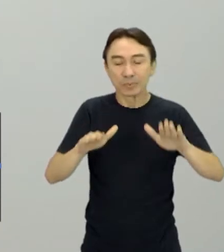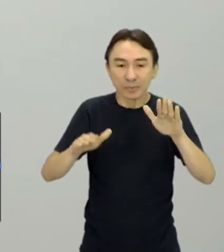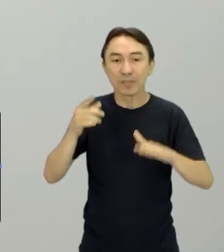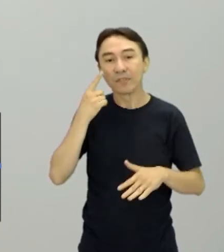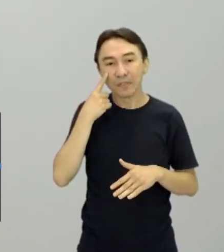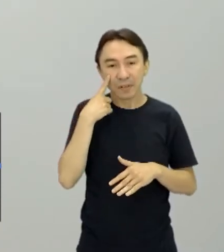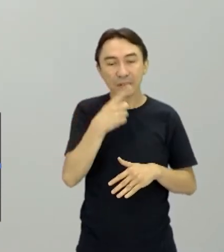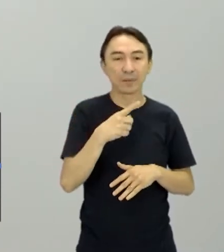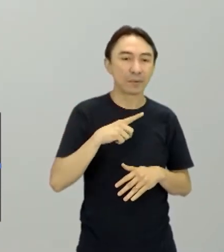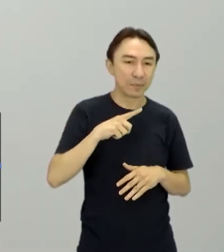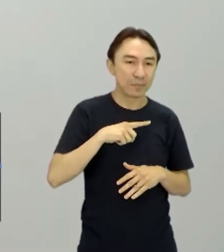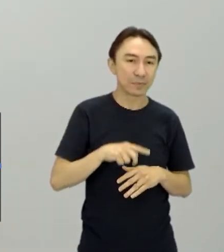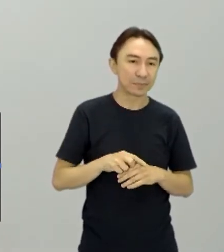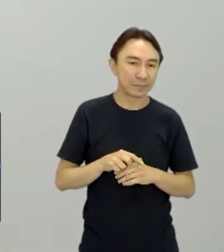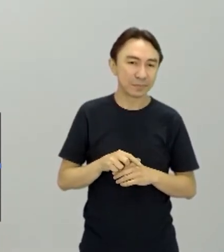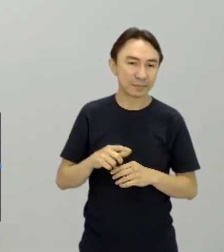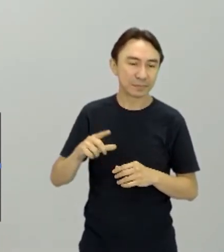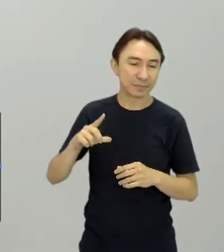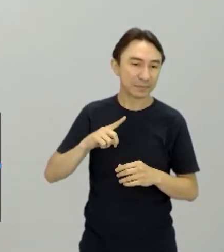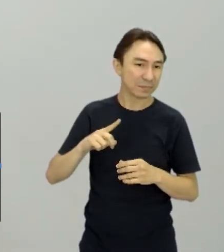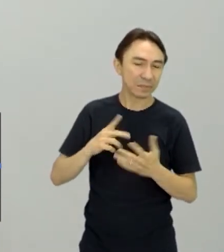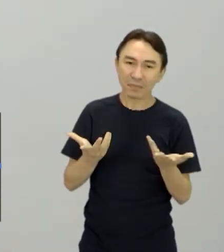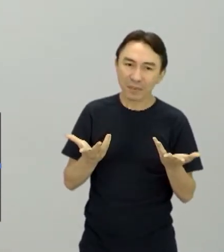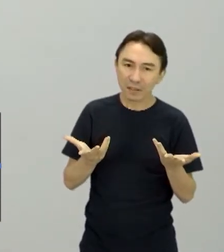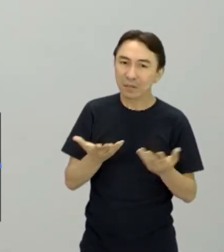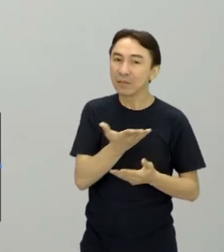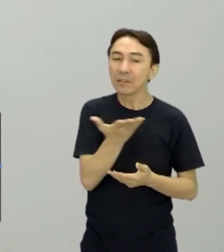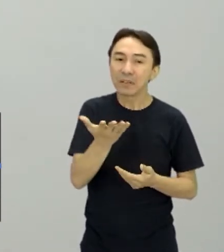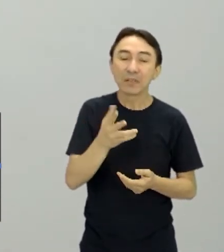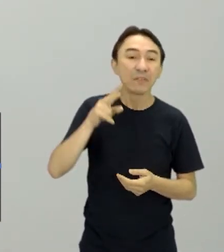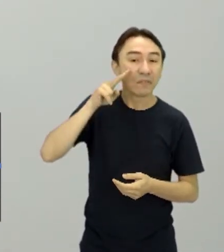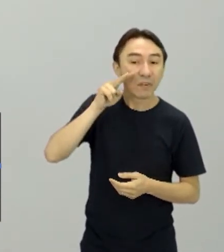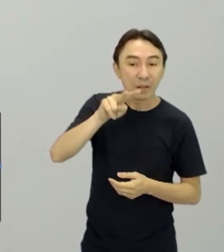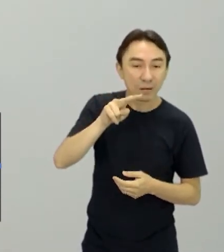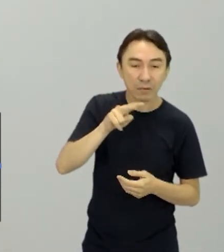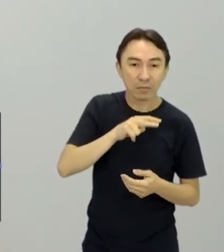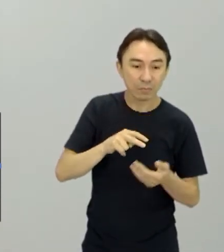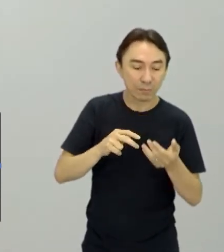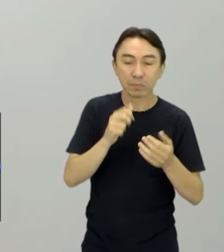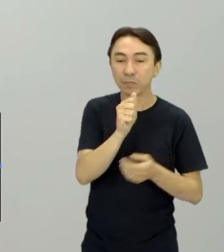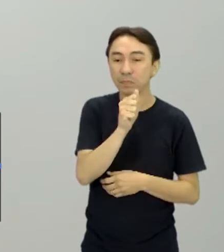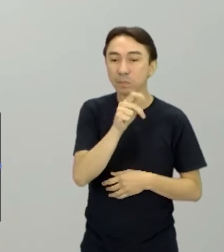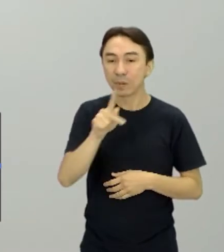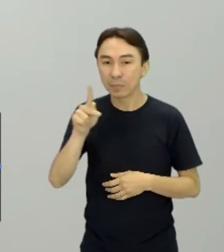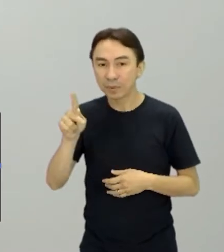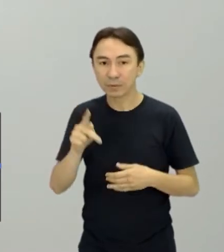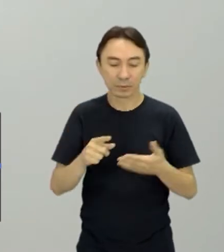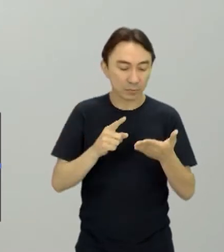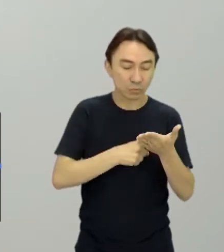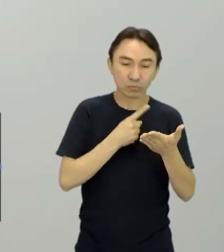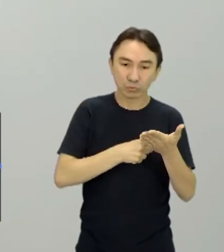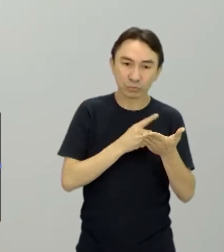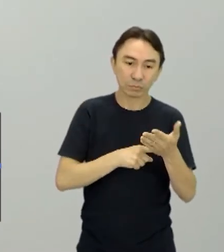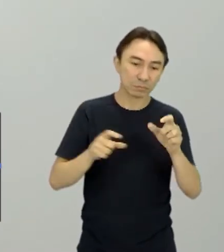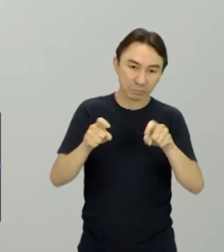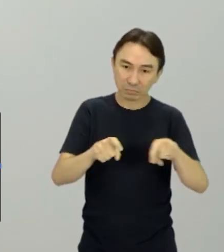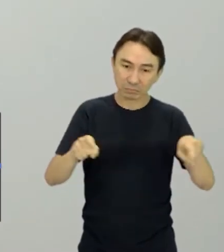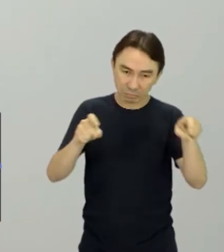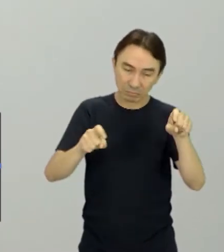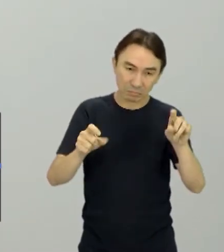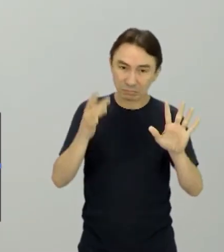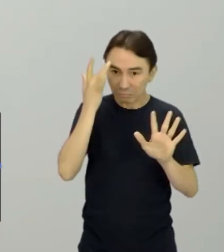olhando aqui de perto, e sobretudo colocando óculos, eu não sei como é que você está vendo no aplicativo, eu não sei como é que o Edioel está vendo ali no computador,